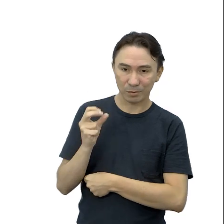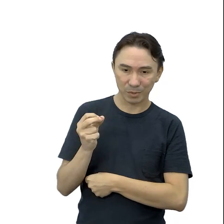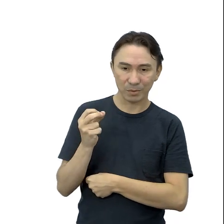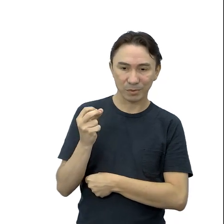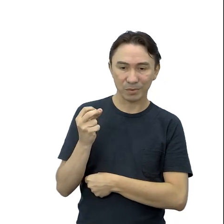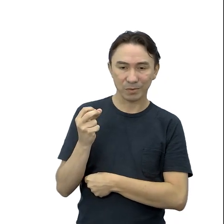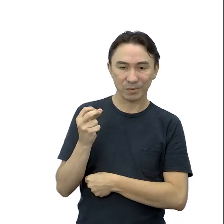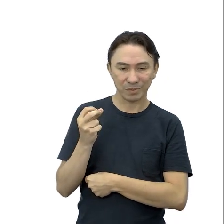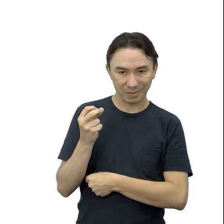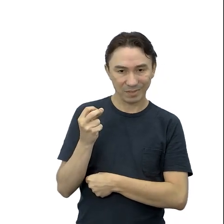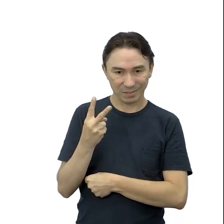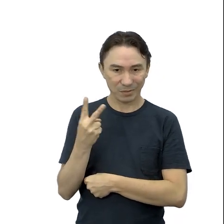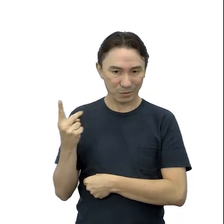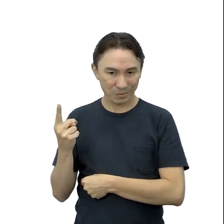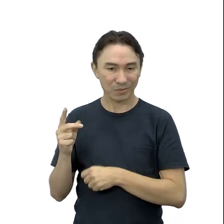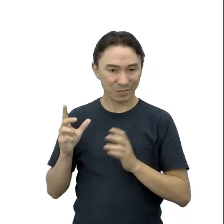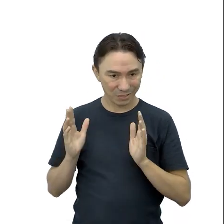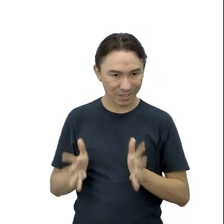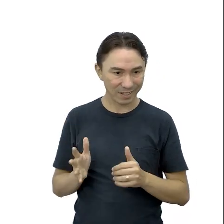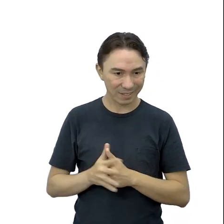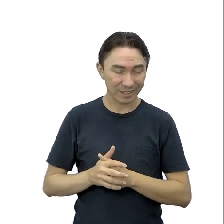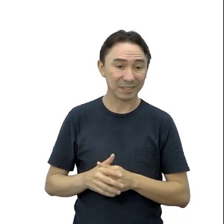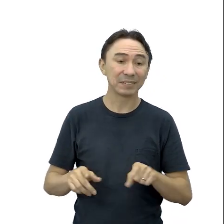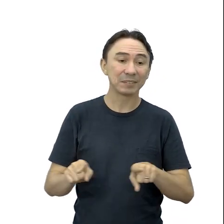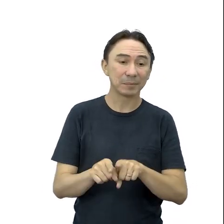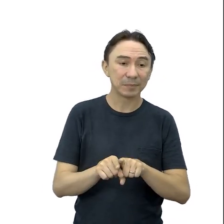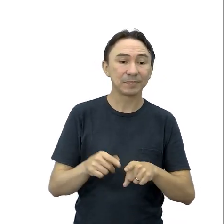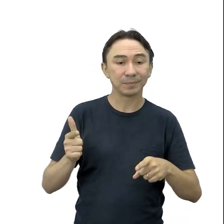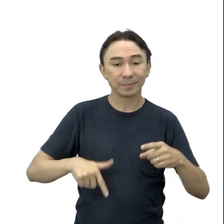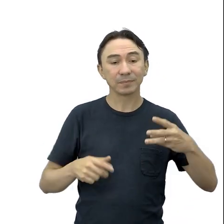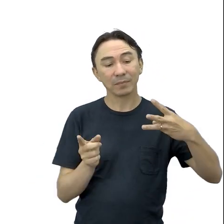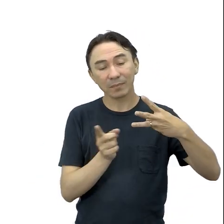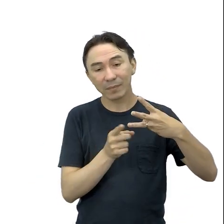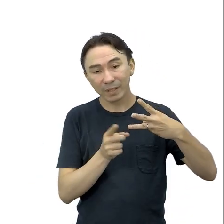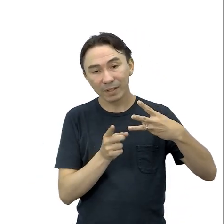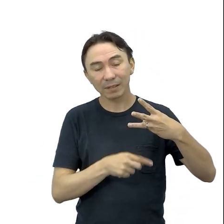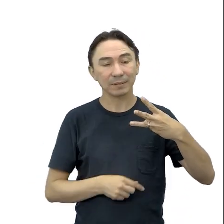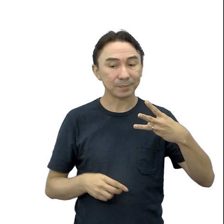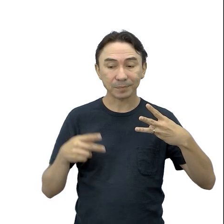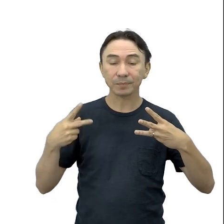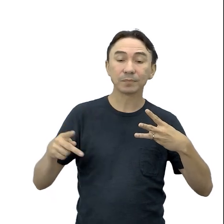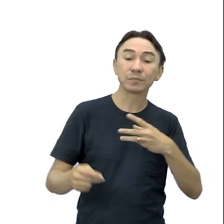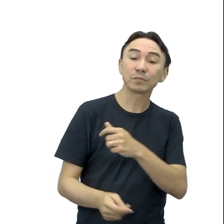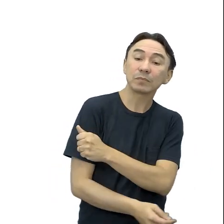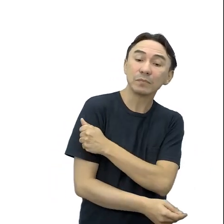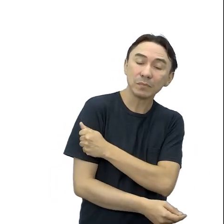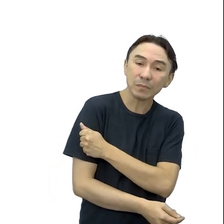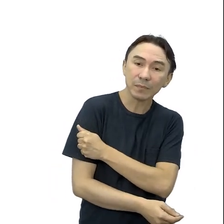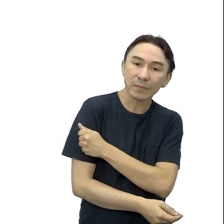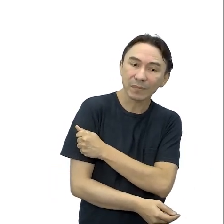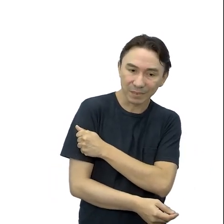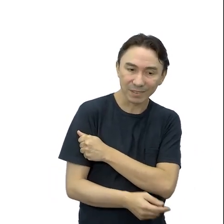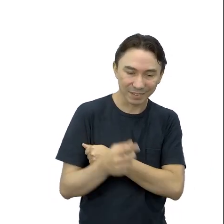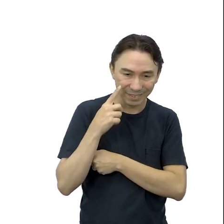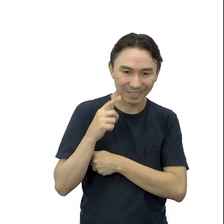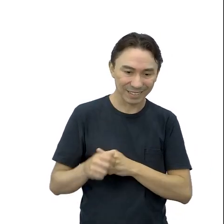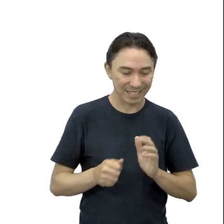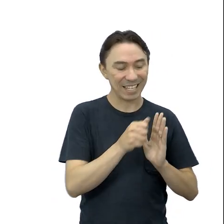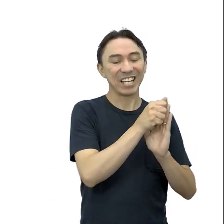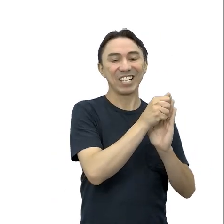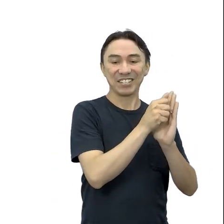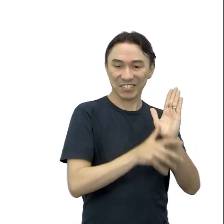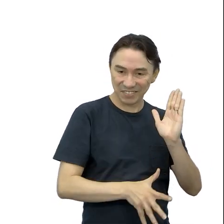e temos as sequências digitais de atividades, são aquelas sequências que o aluno faz, né, entrando na plataforma, ele faz a